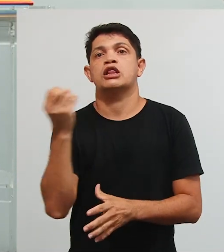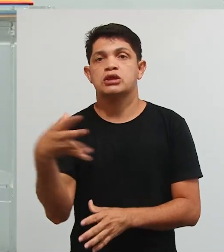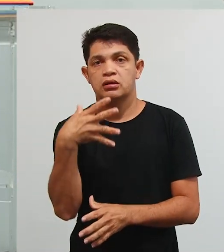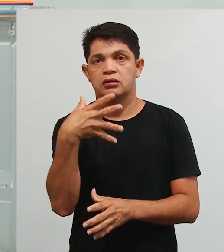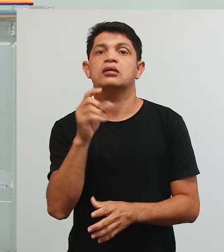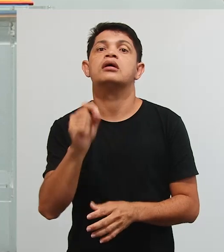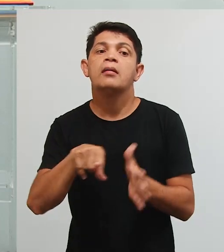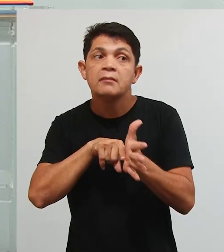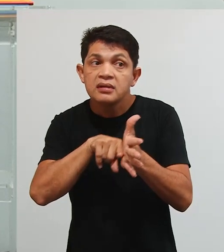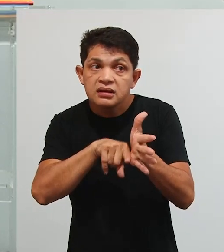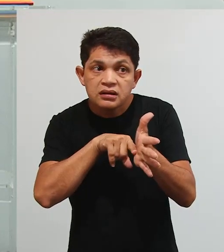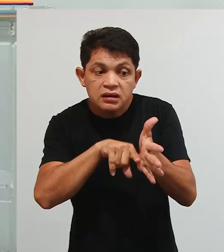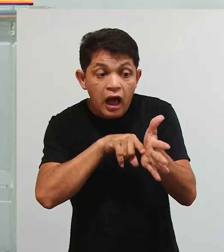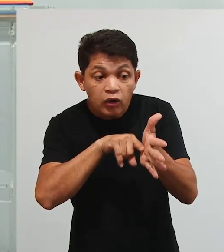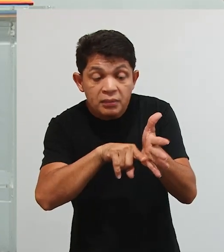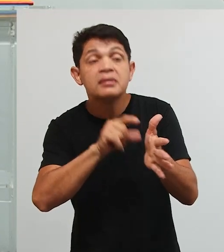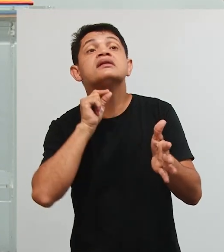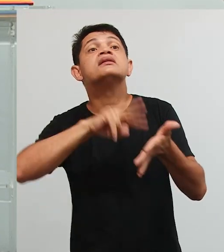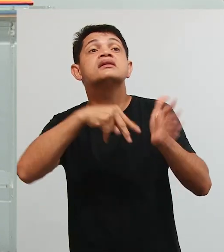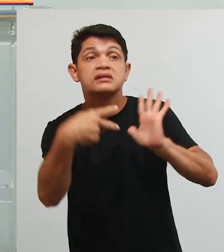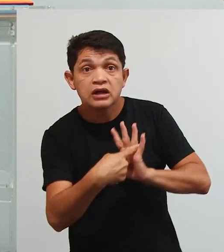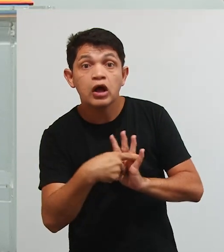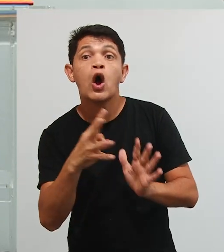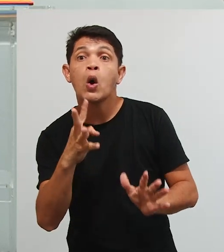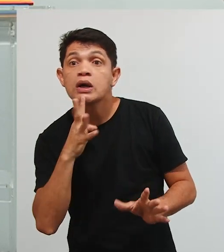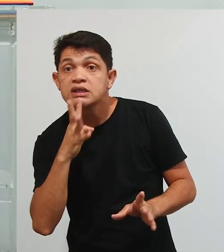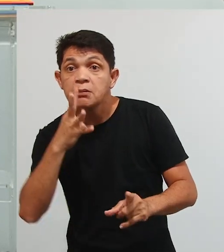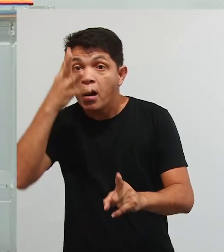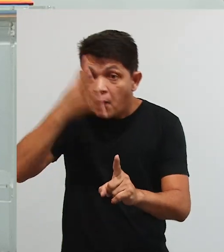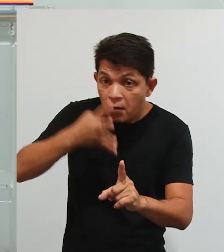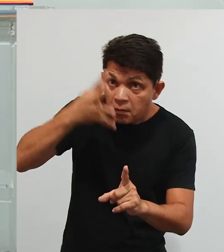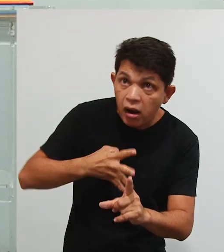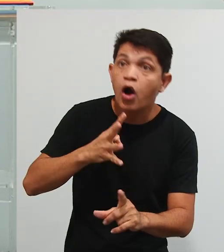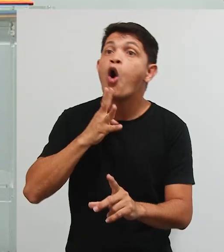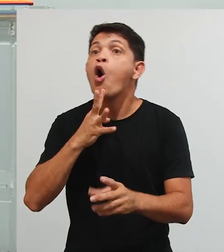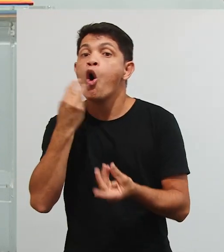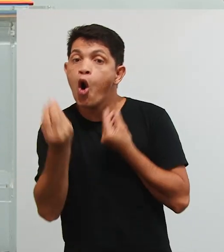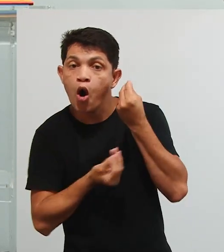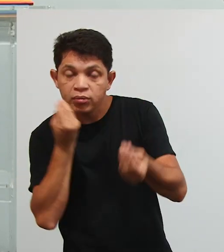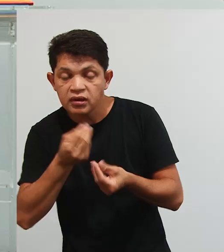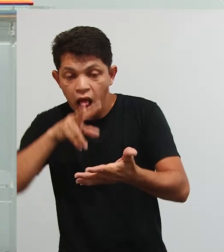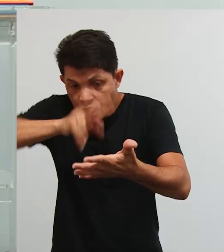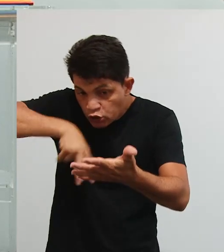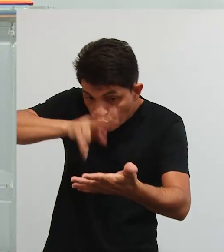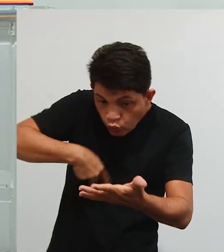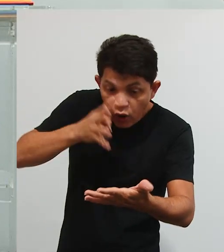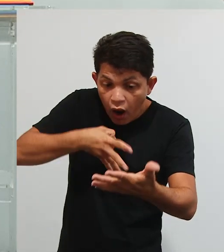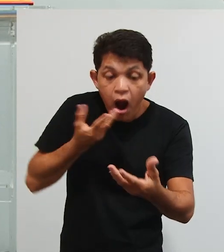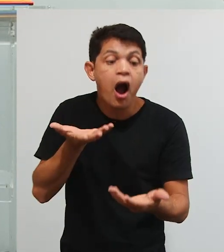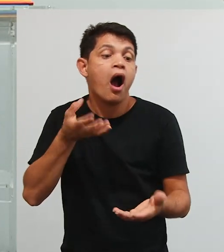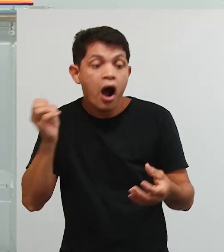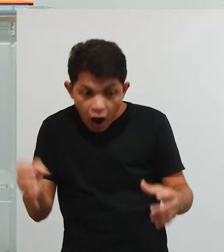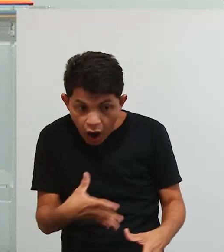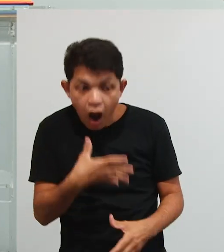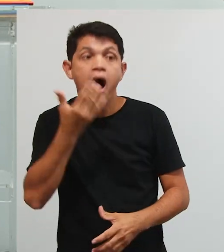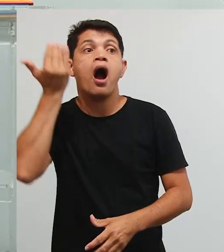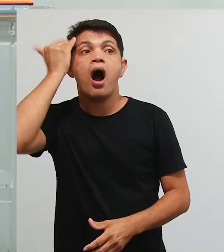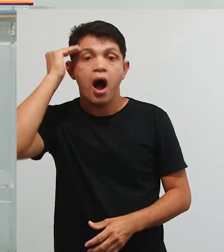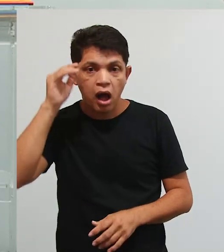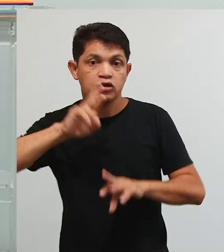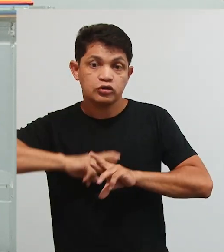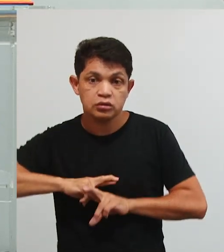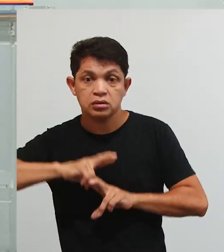precisa e exige que você atue sobre a realidade. O que mais? Bom, Mas aí a gente tem pensar as soluções, que